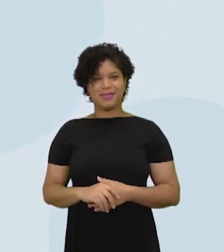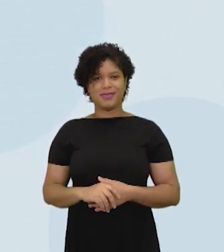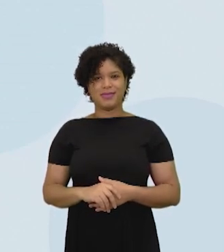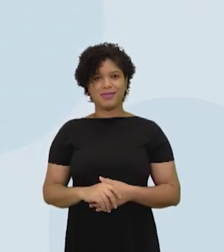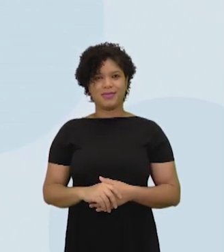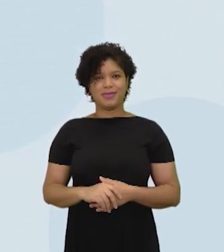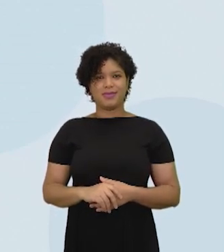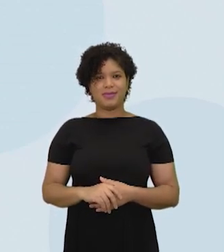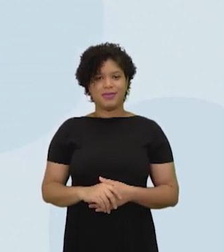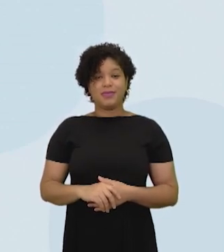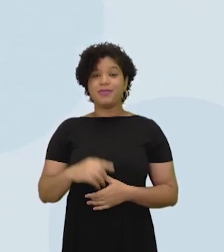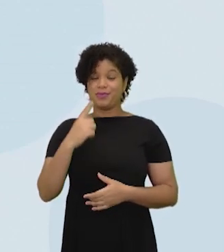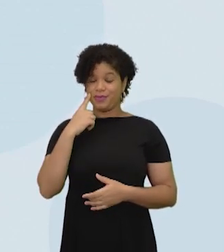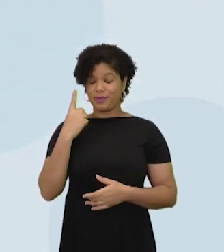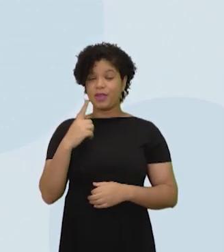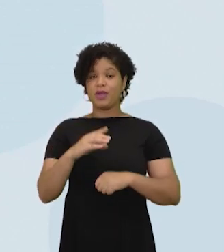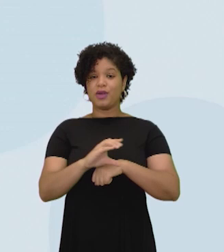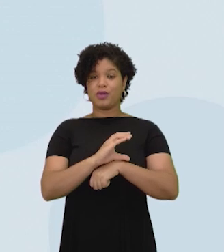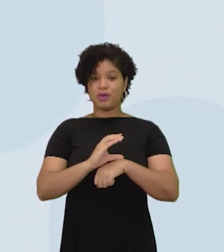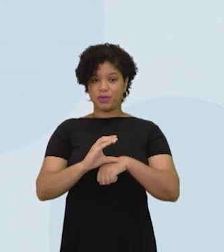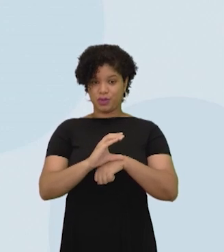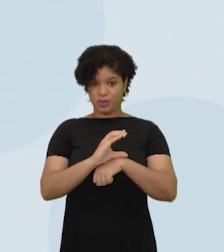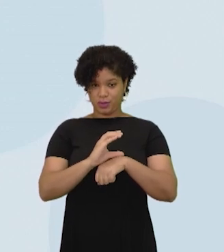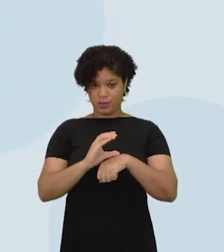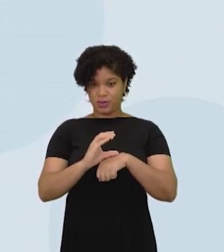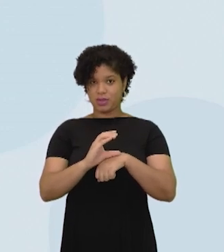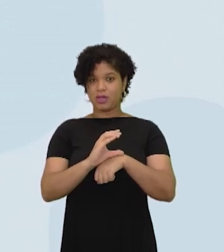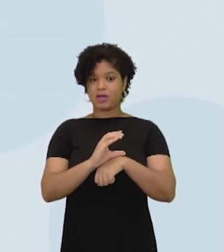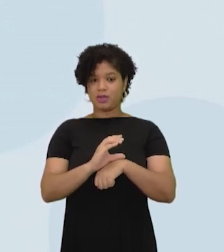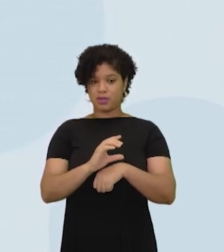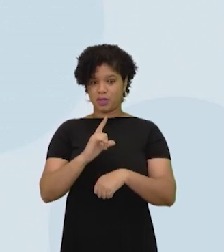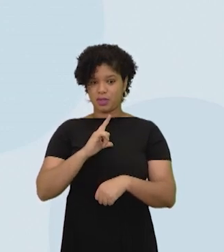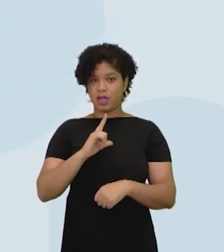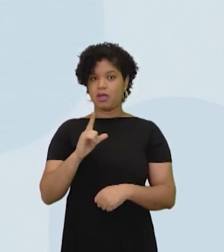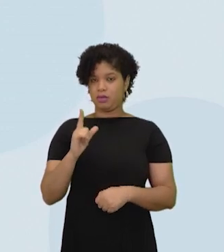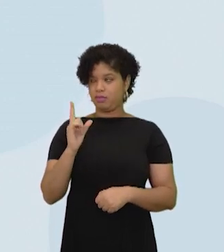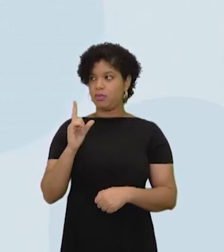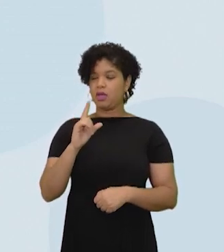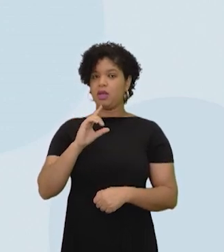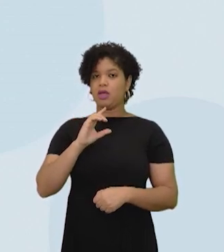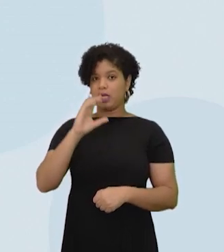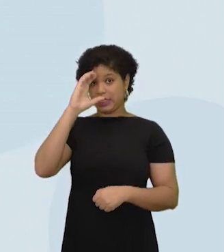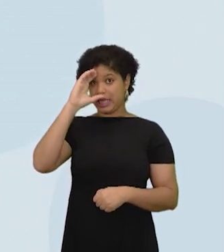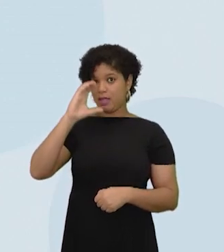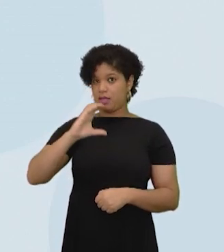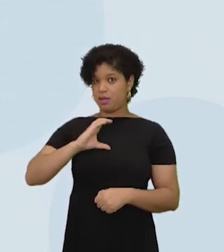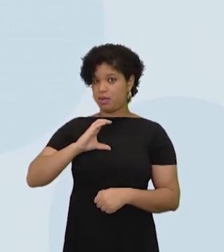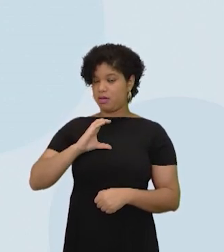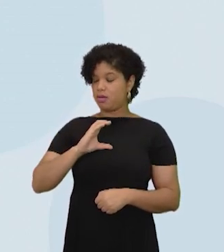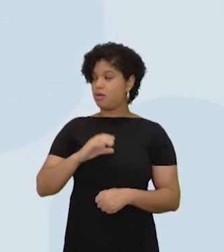ó, a Constituição Cidadã, como eu falei para vocês, ó, a Constituição Cidadã.